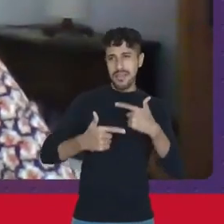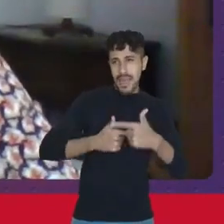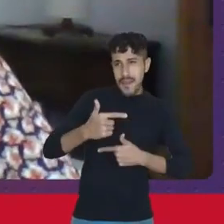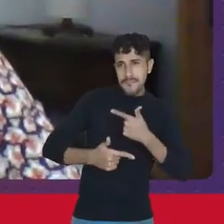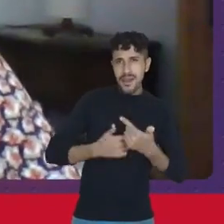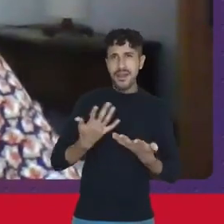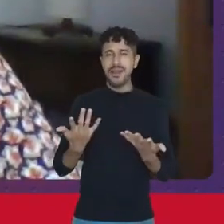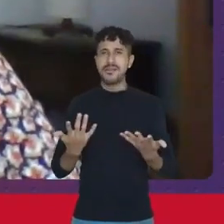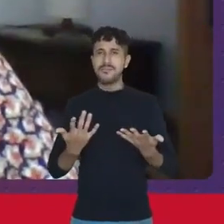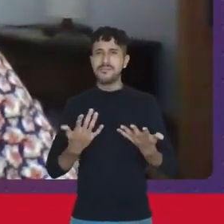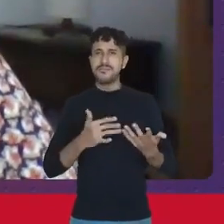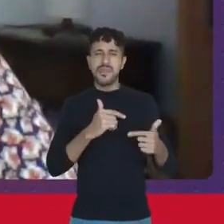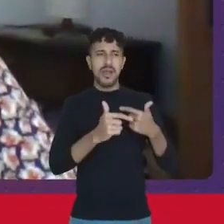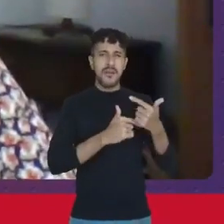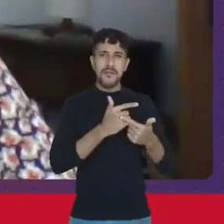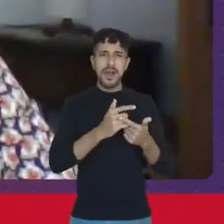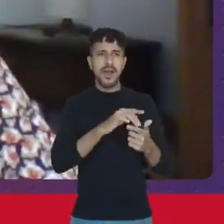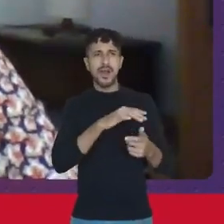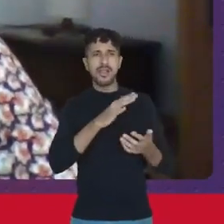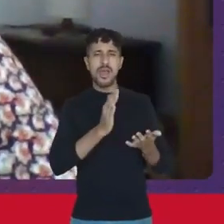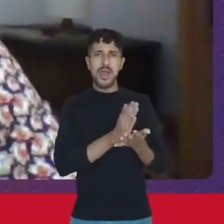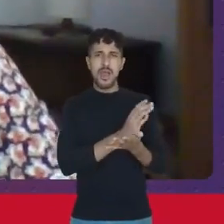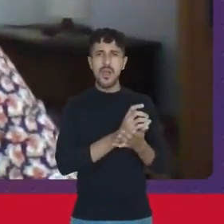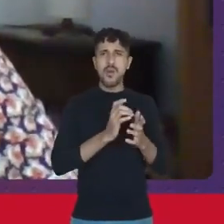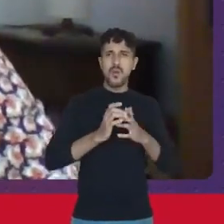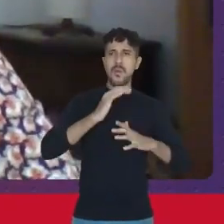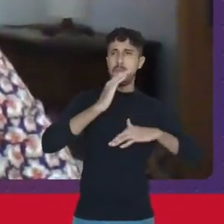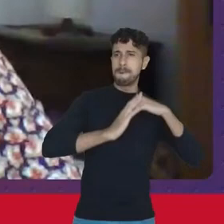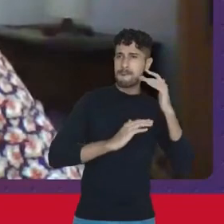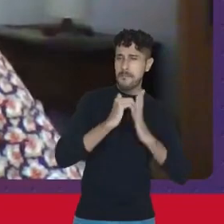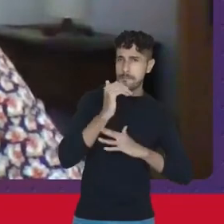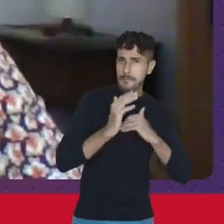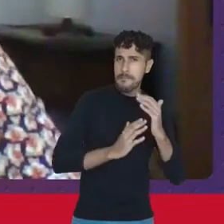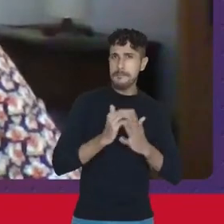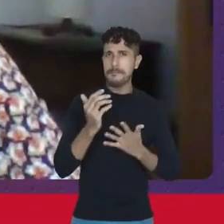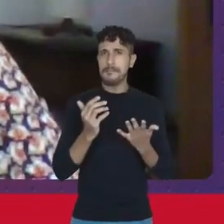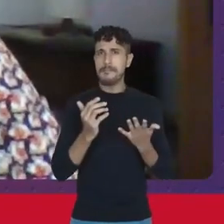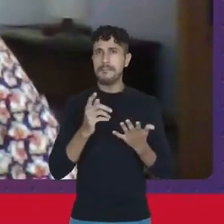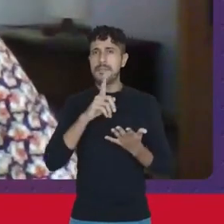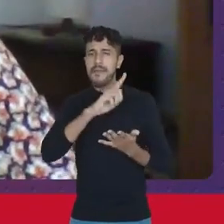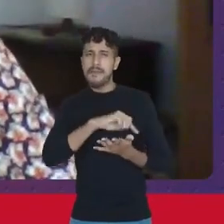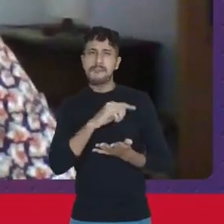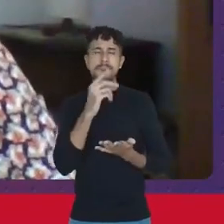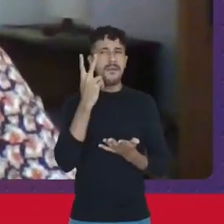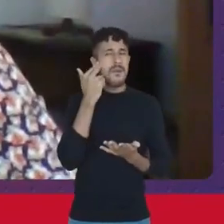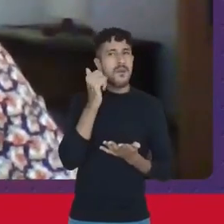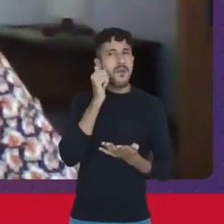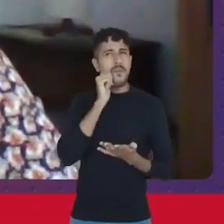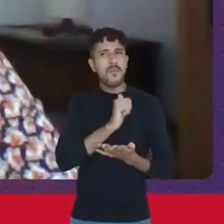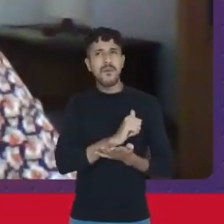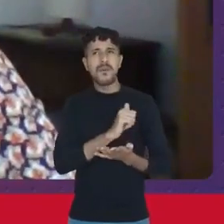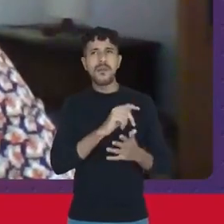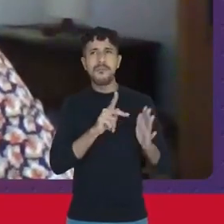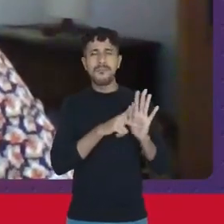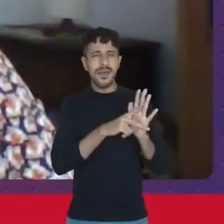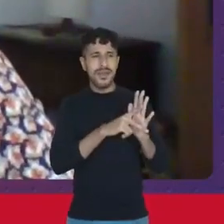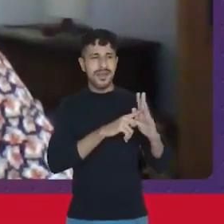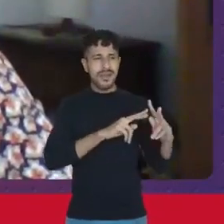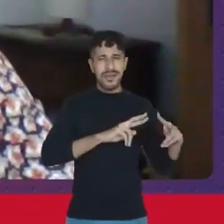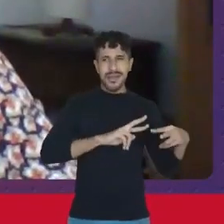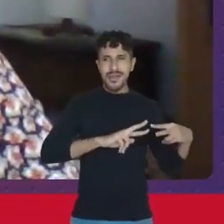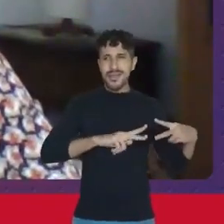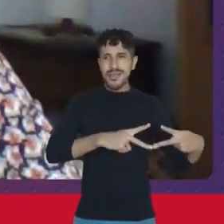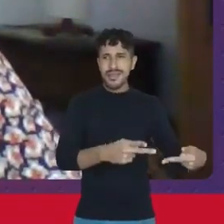em atividades, em ocupações, em profissões que são como um prolongamento